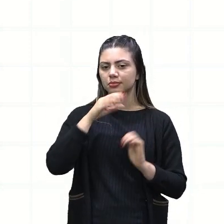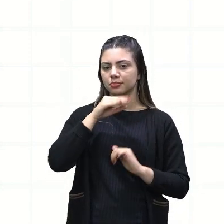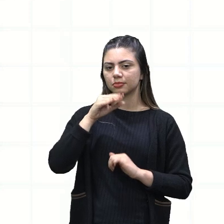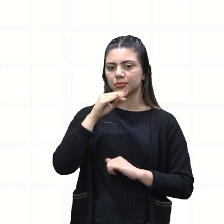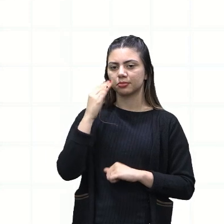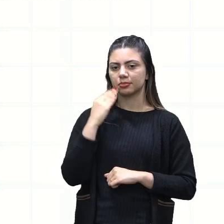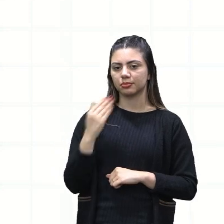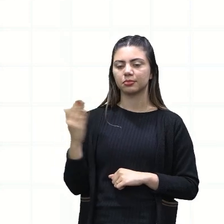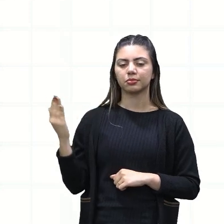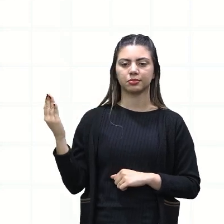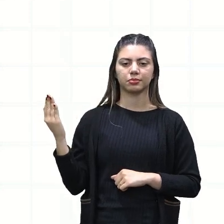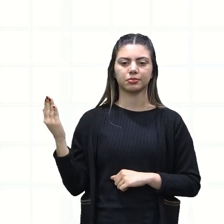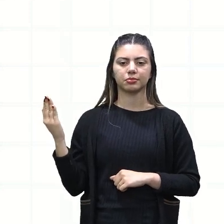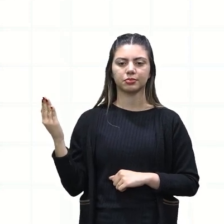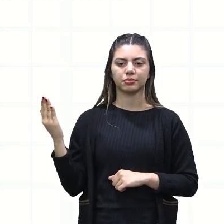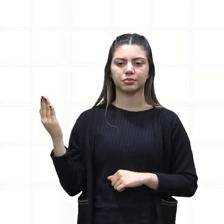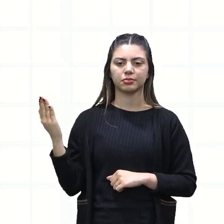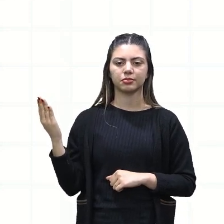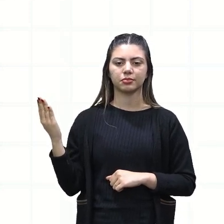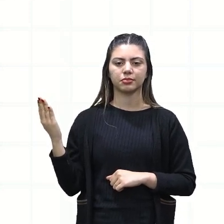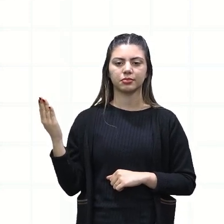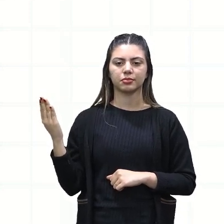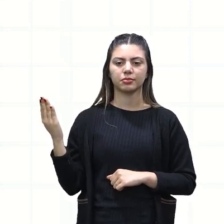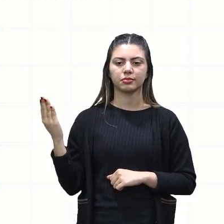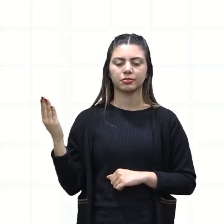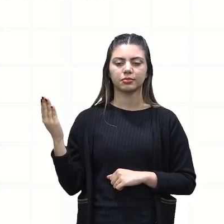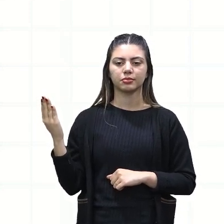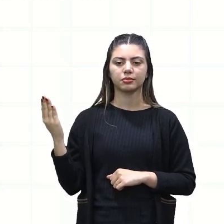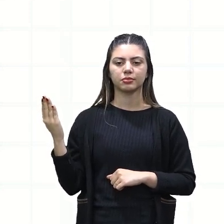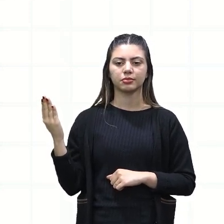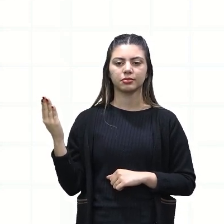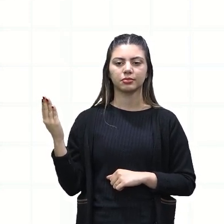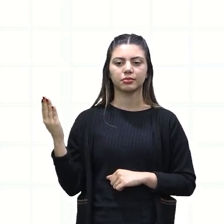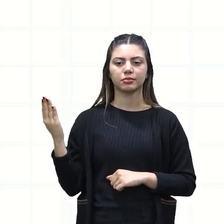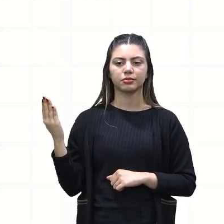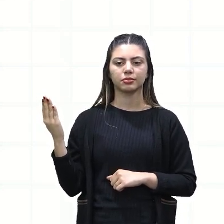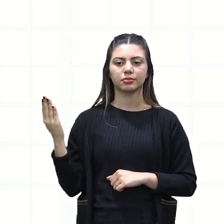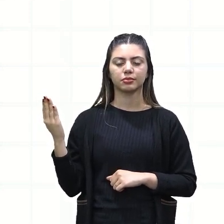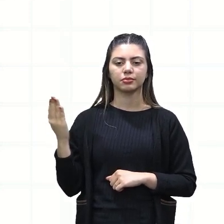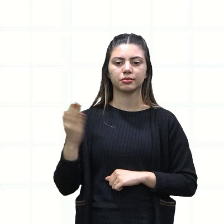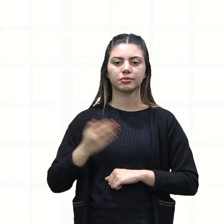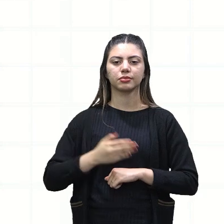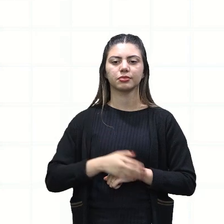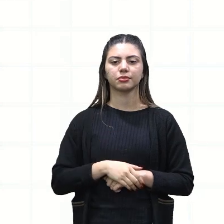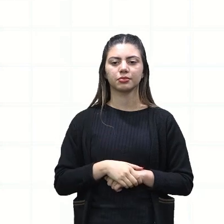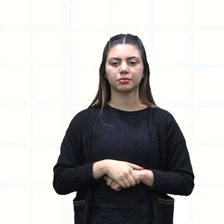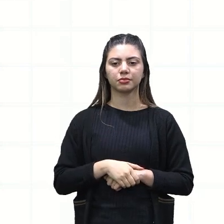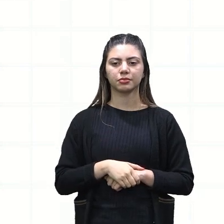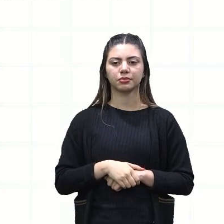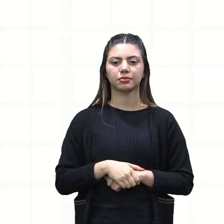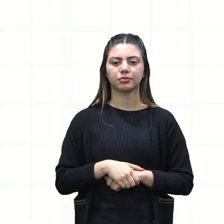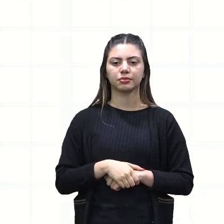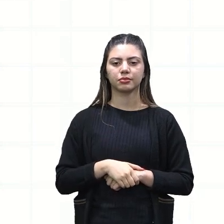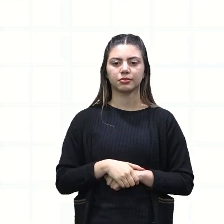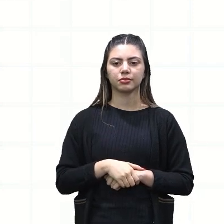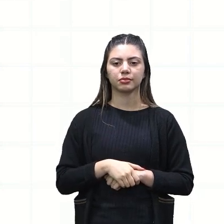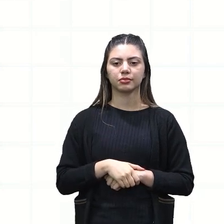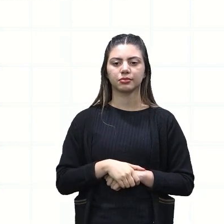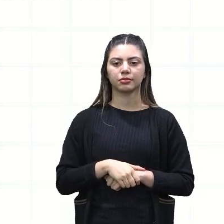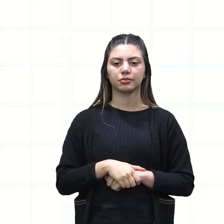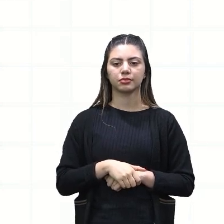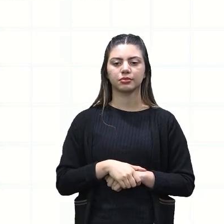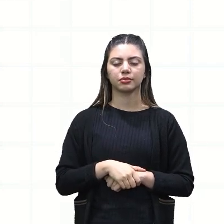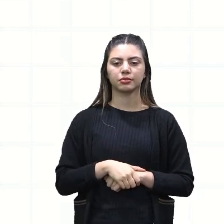unions between humans and robots? And how will cultural perceptions shift to accommodate or resist